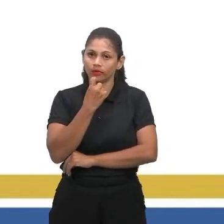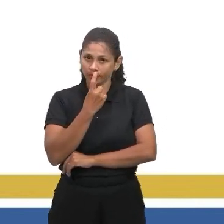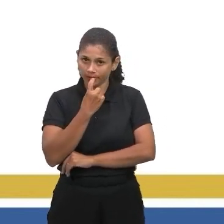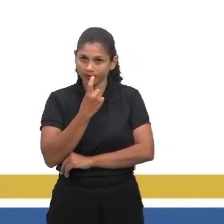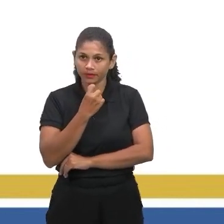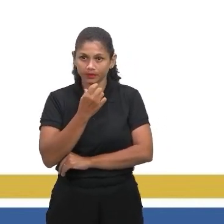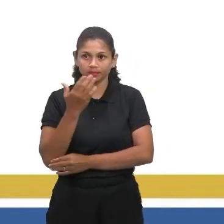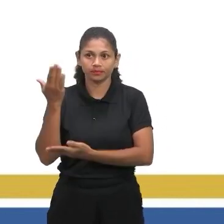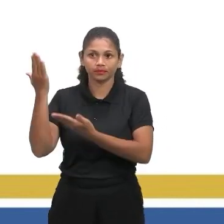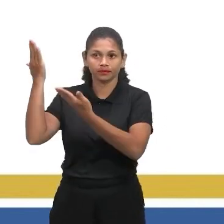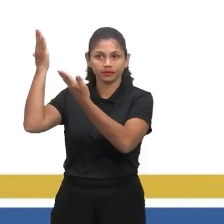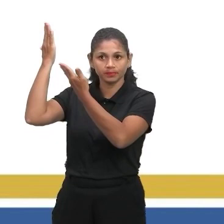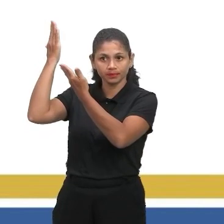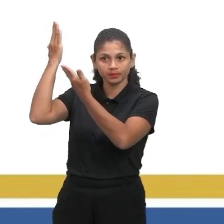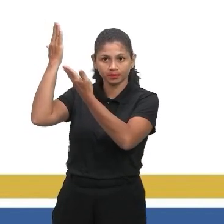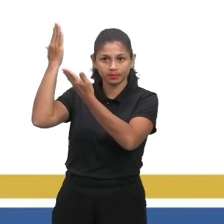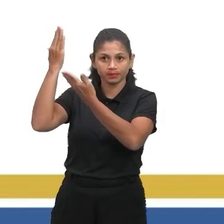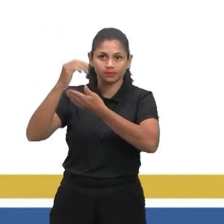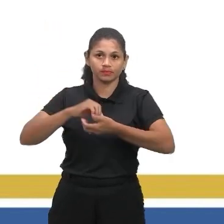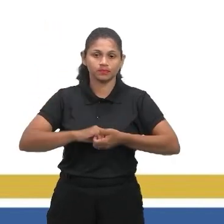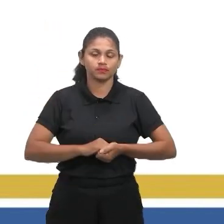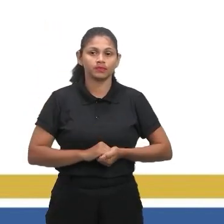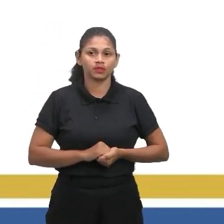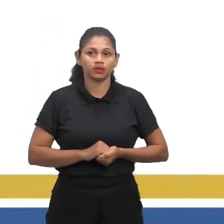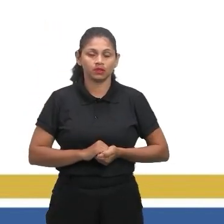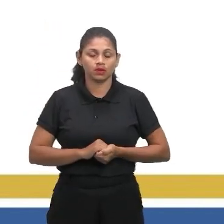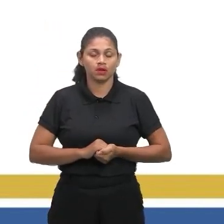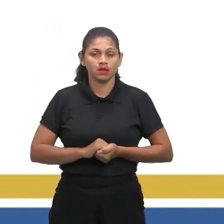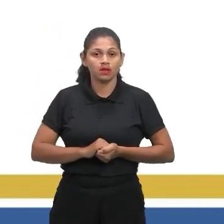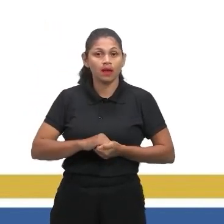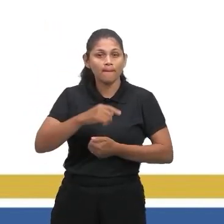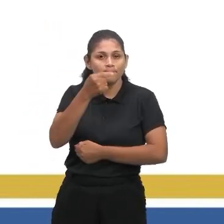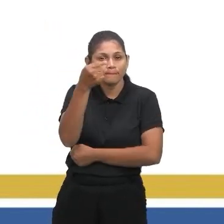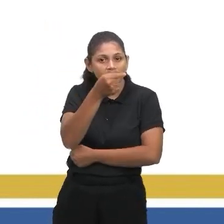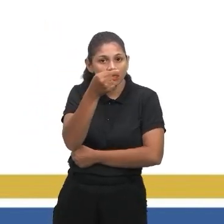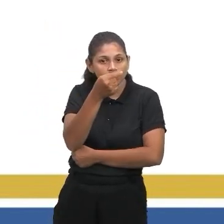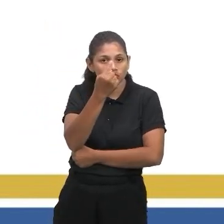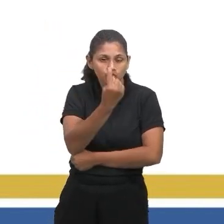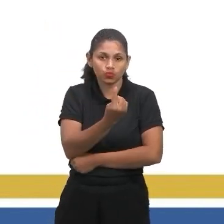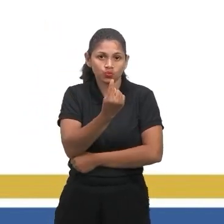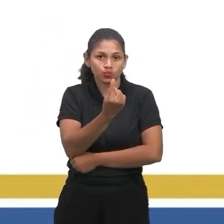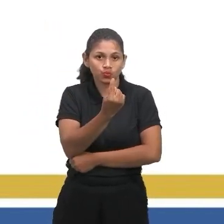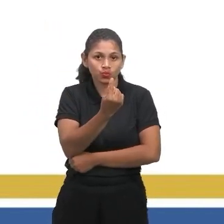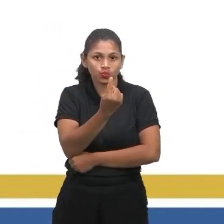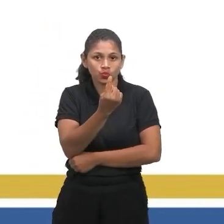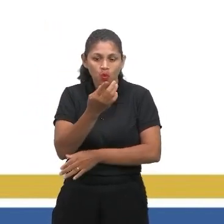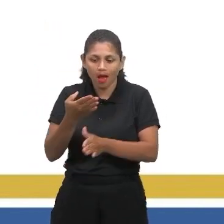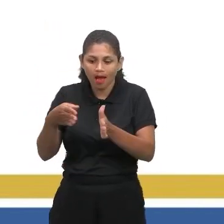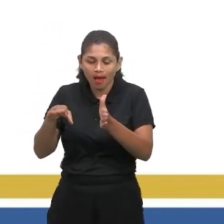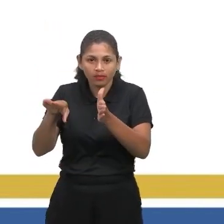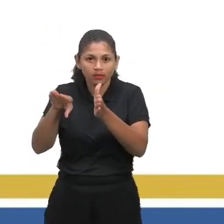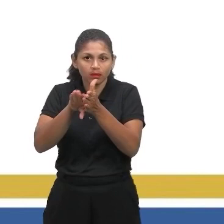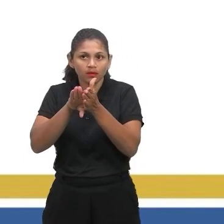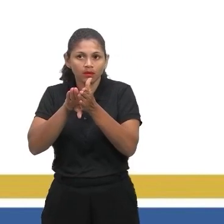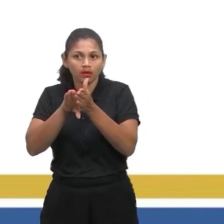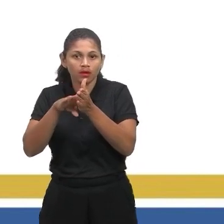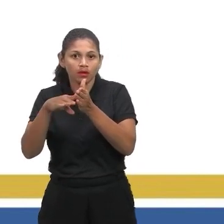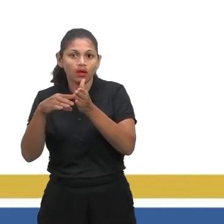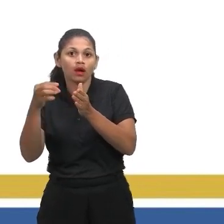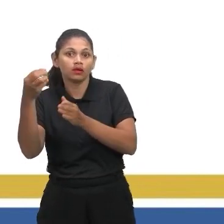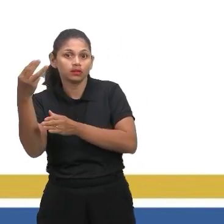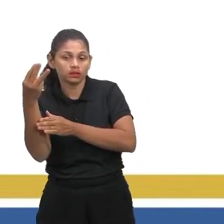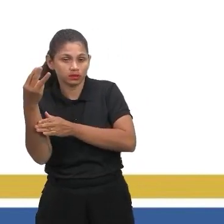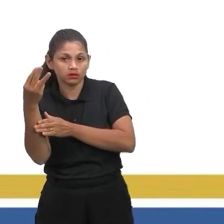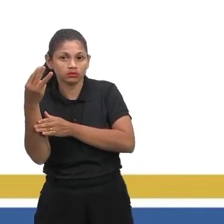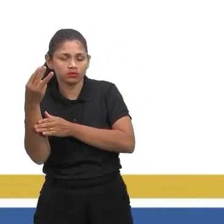posição -1 e ela foi parar na posição 3. Aí a pergunta é, qual foi o deslocamento escalar e qual a distância